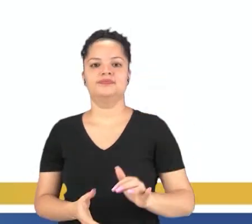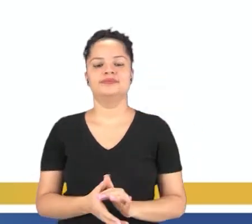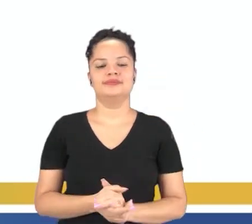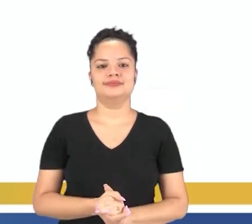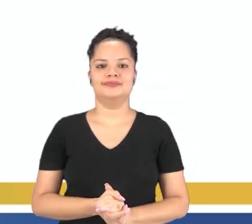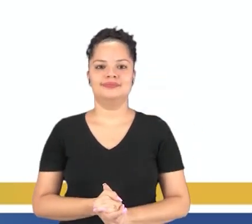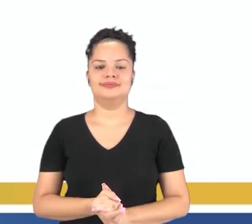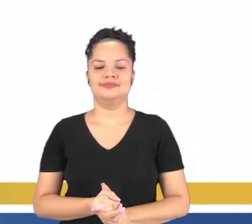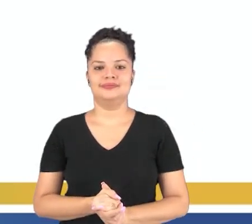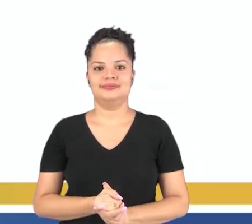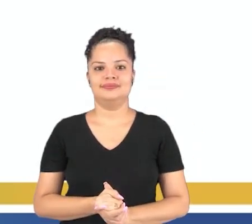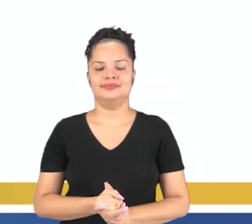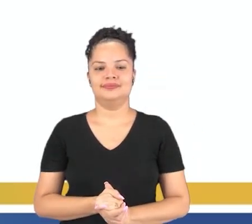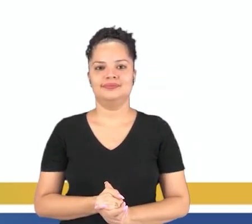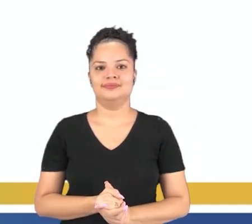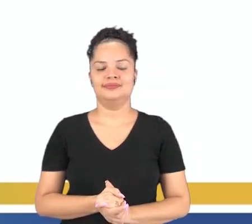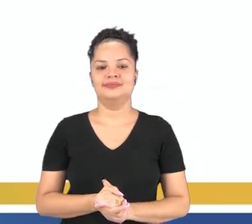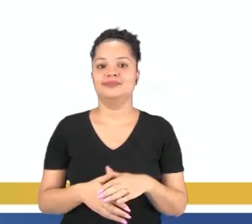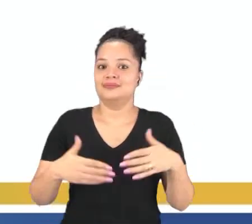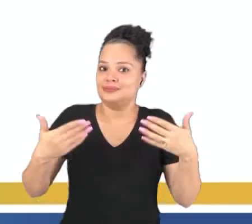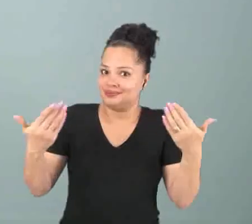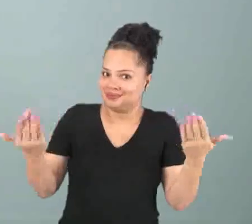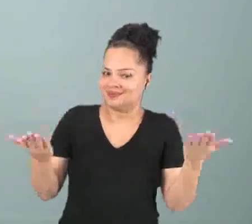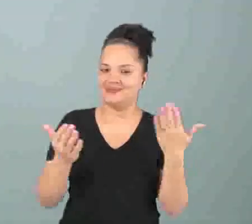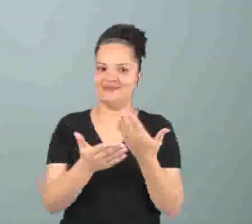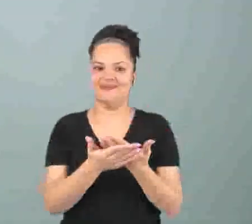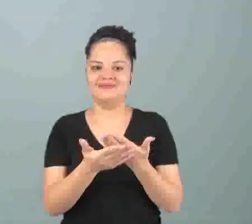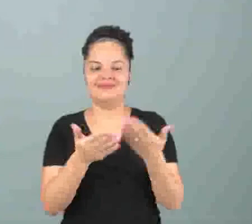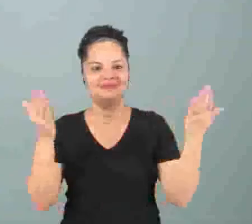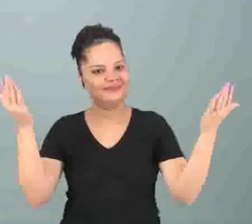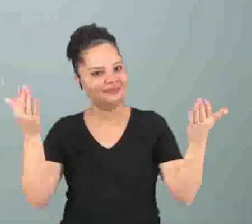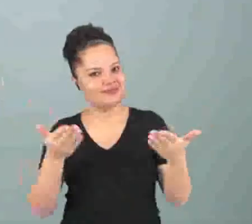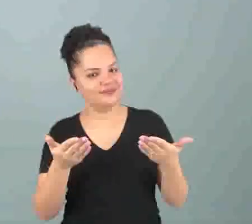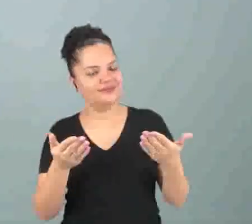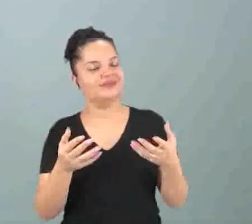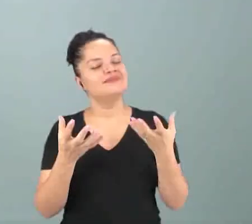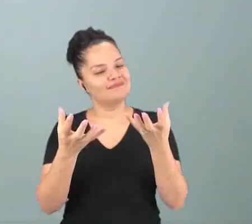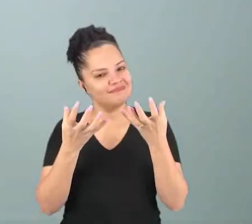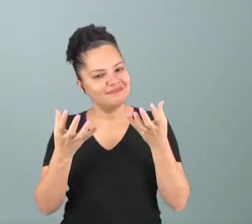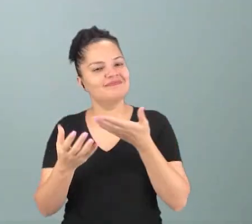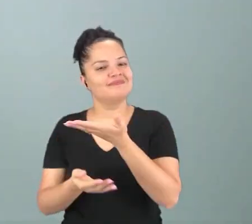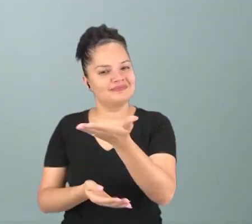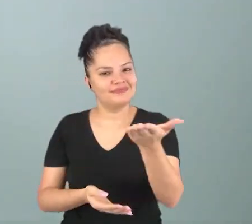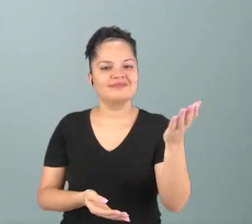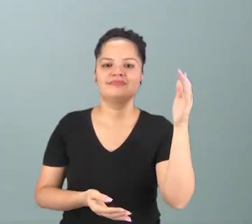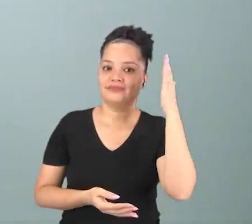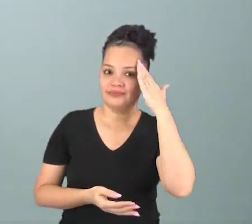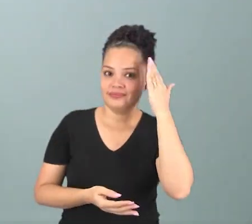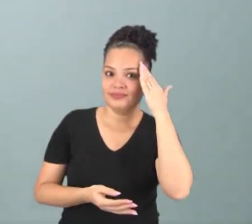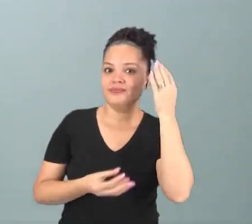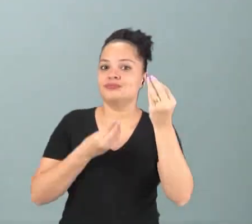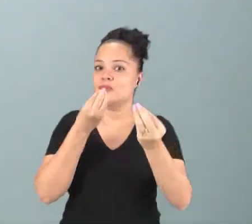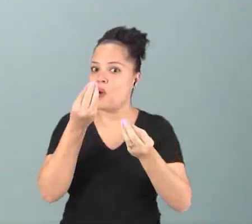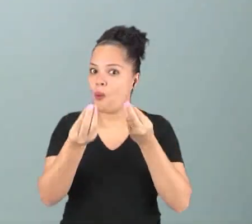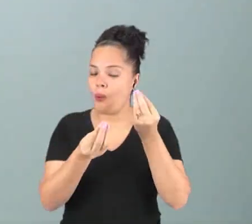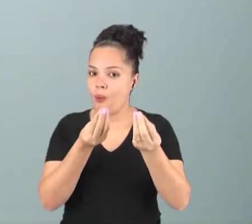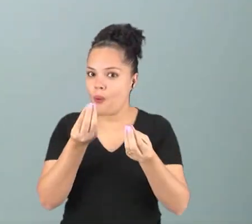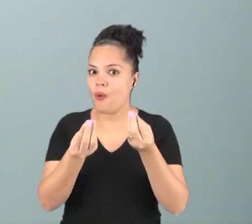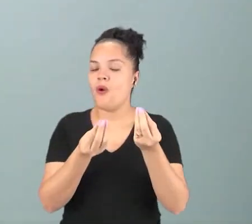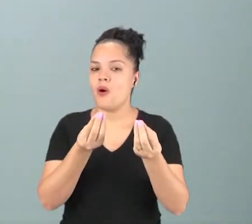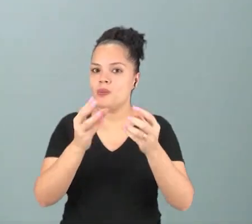bom? Então, gente, essa foi a nossa aula de hoje. Espero que você tenha compreendido aí as posições relativas